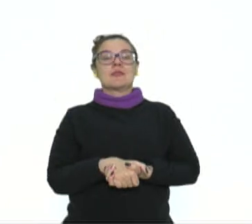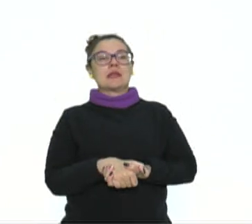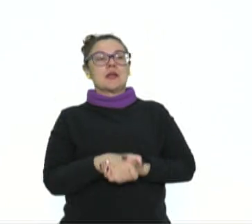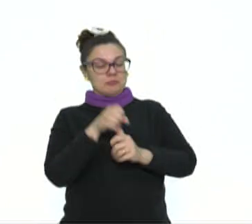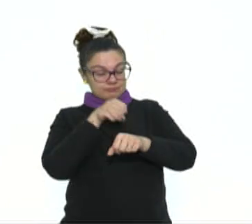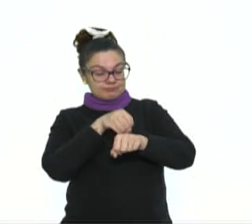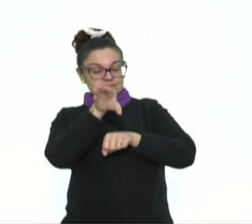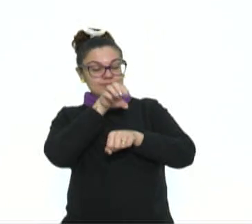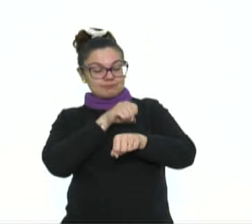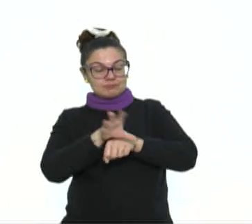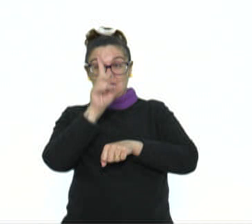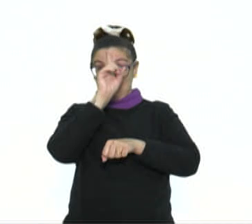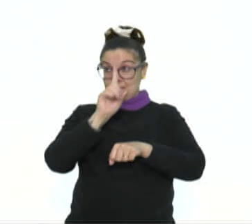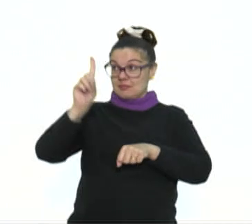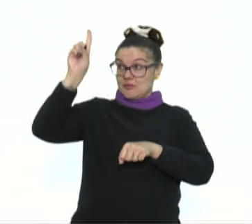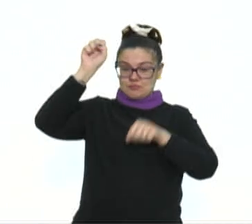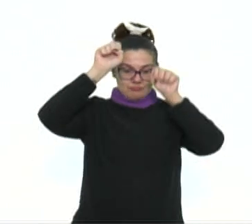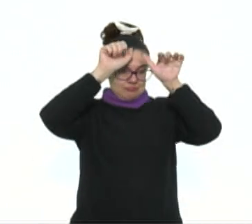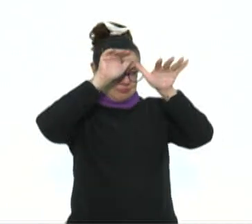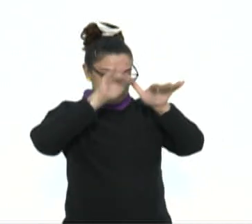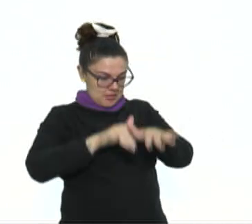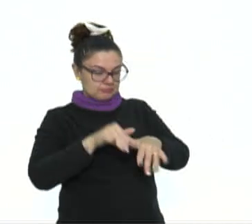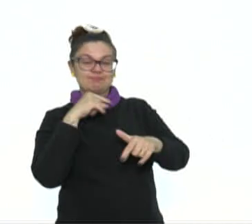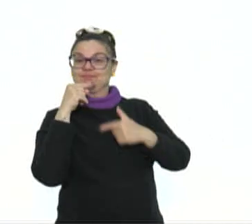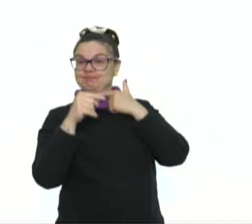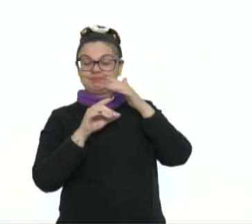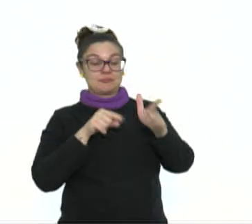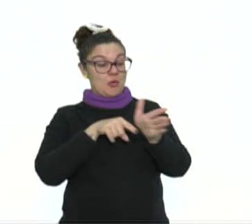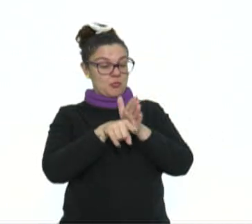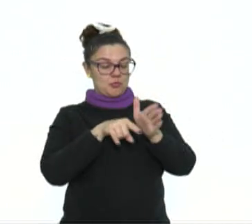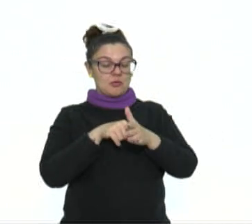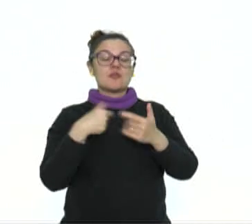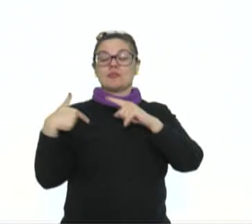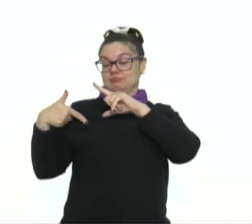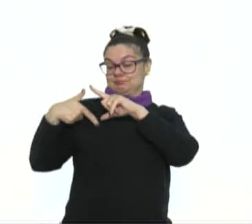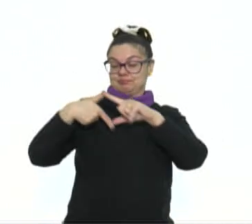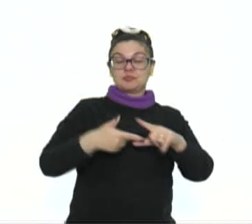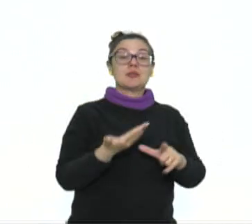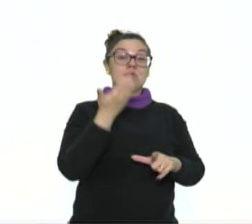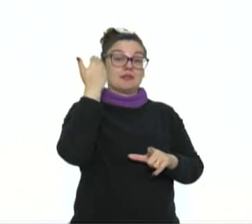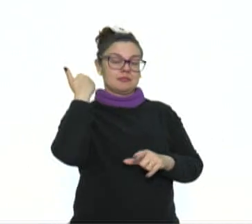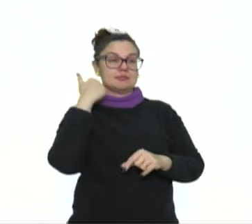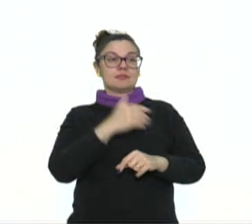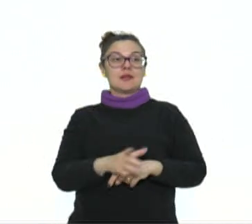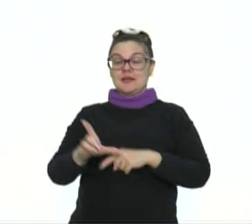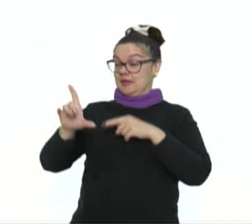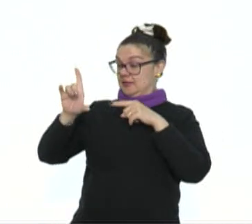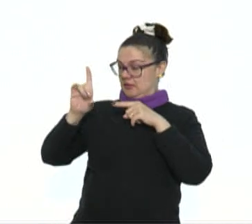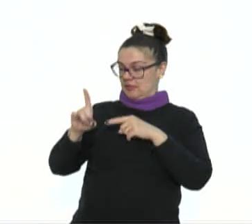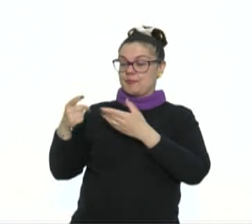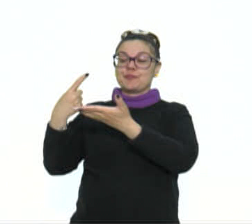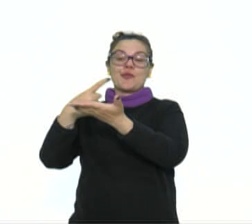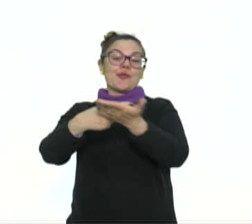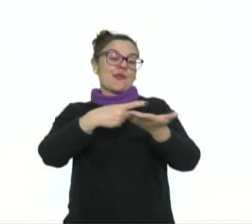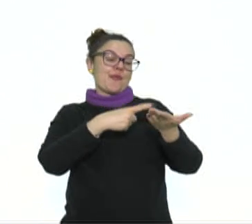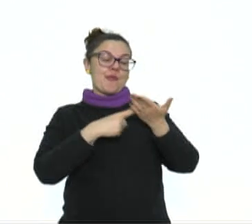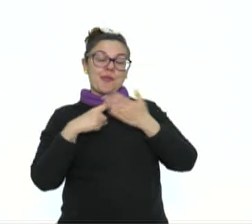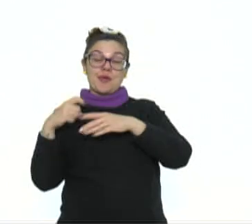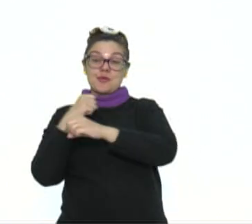divinos inquestionáveis, legados das tradições antigas. Letra D, convenções